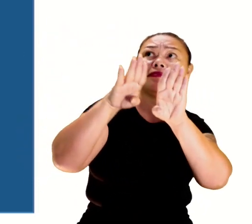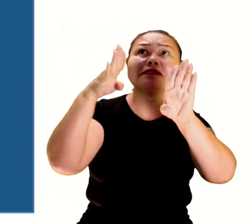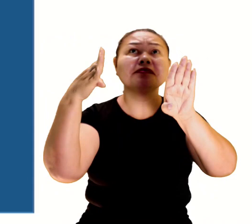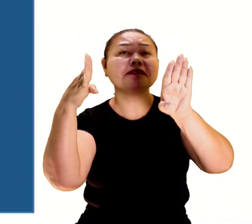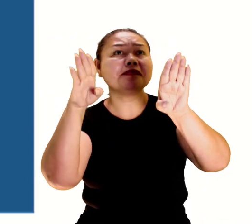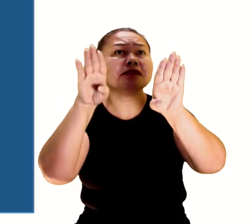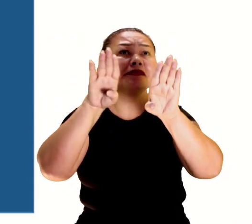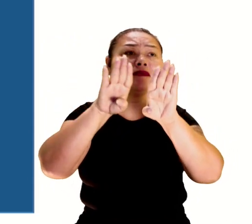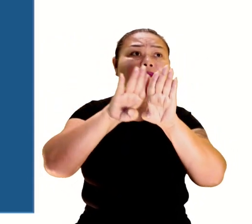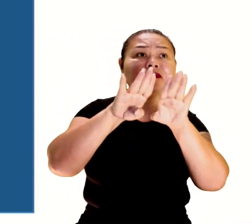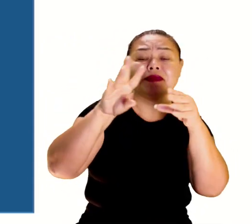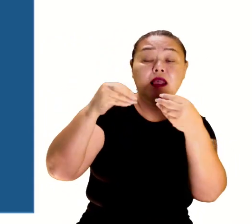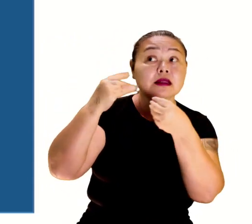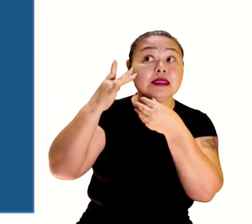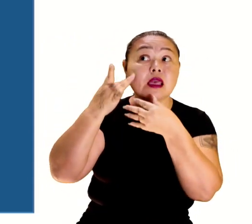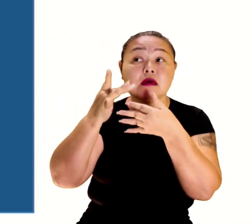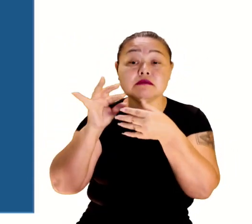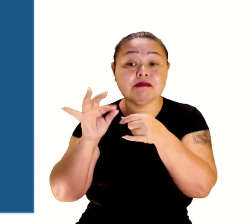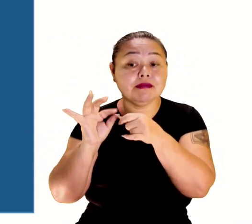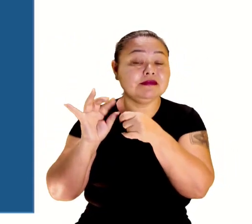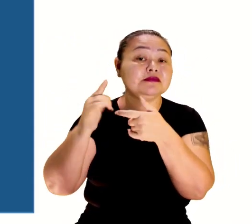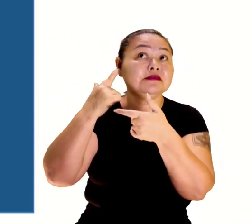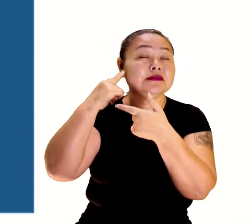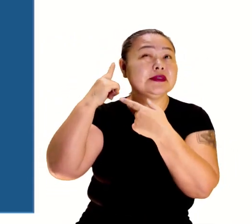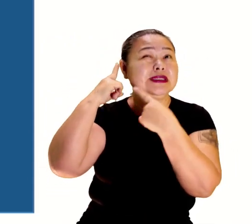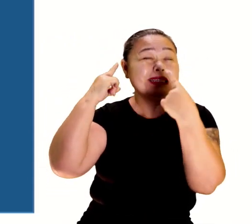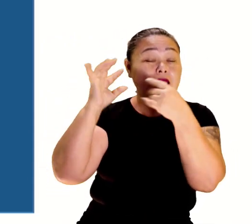Abre bala, fecha a bala. Nossa, a pior parte é da balinha.